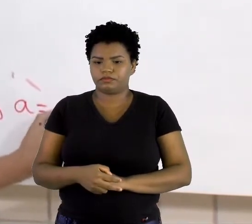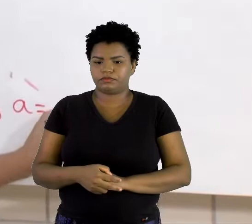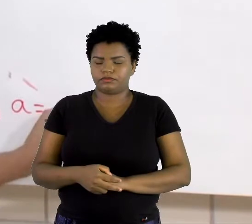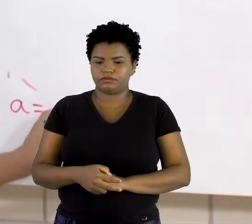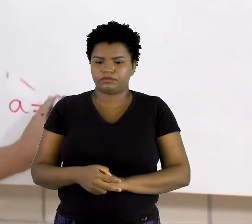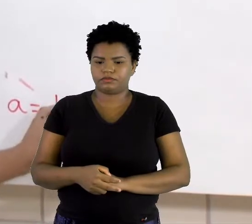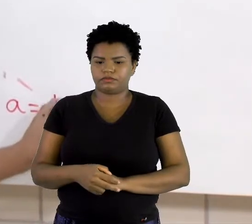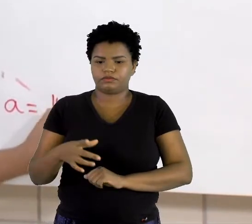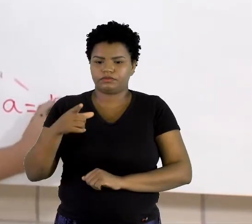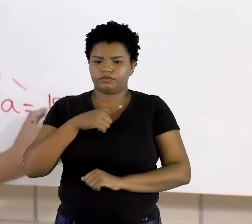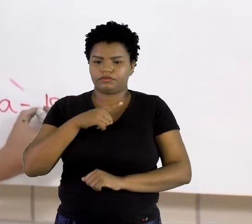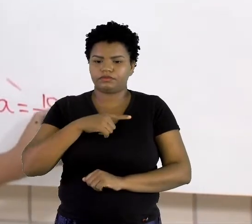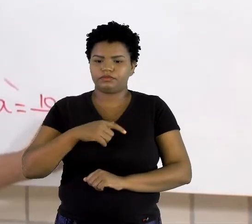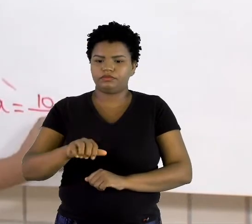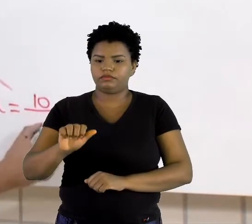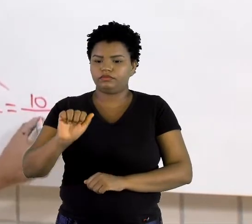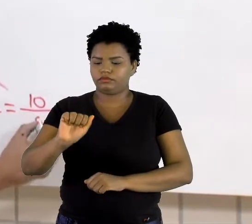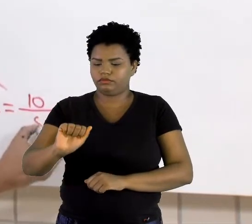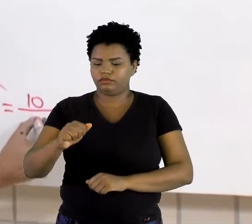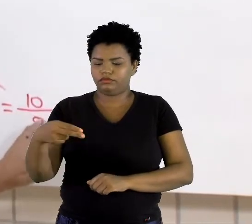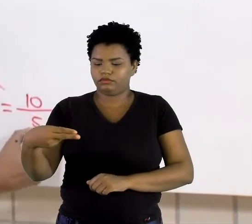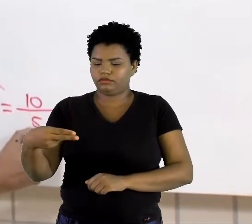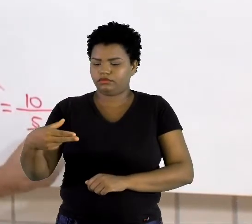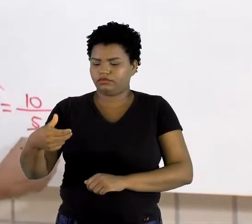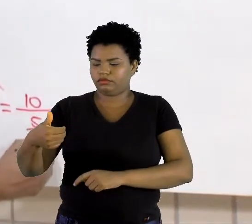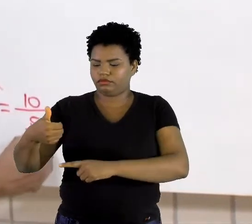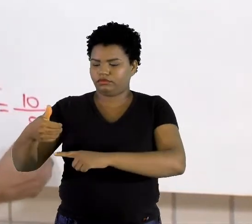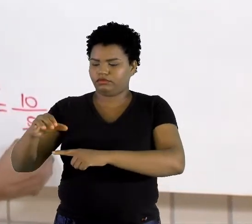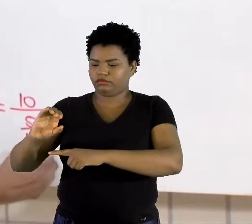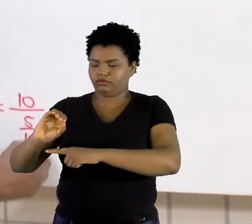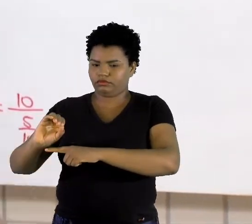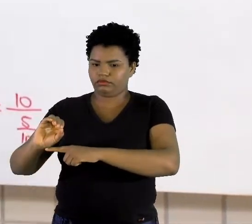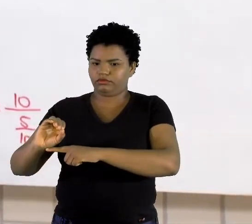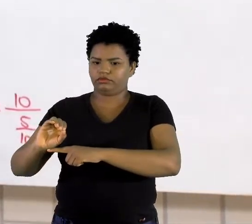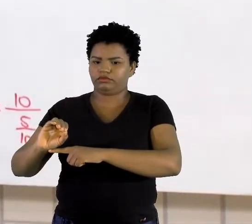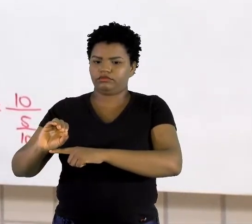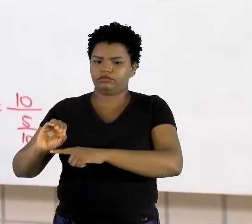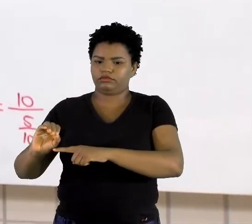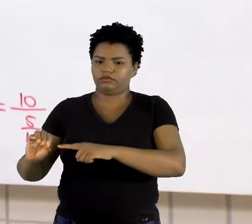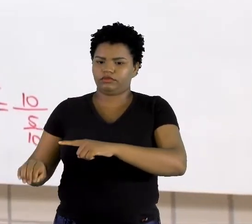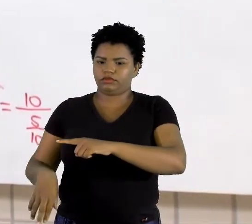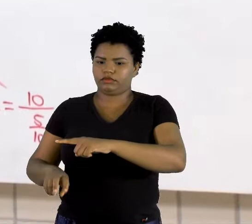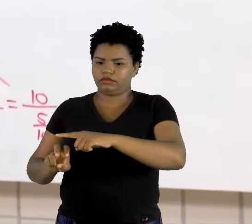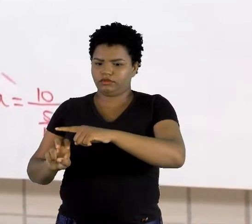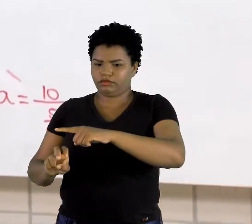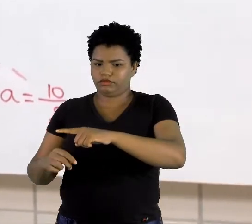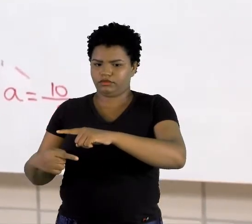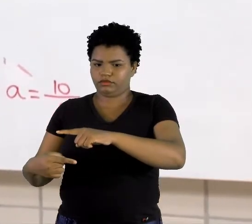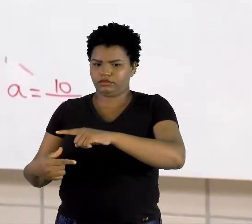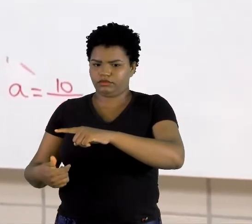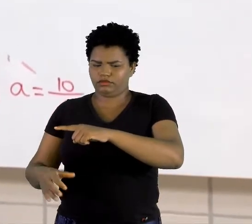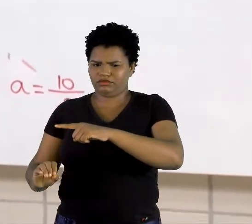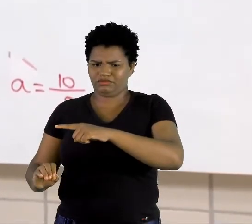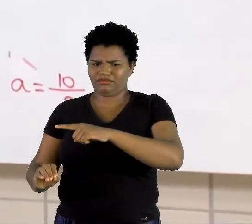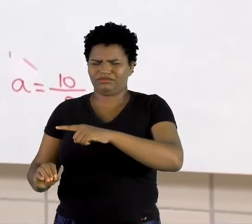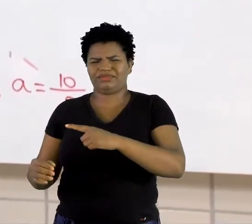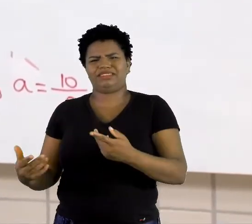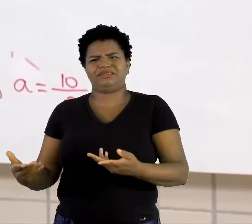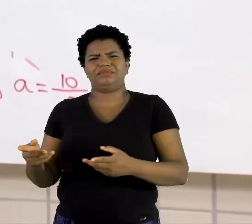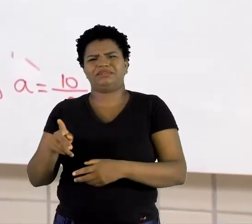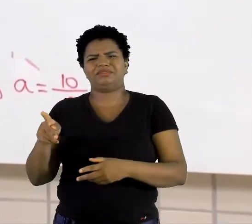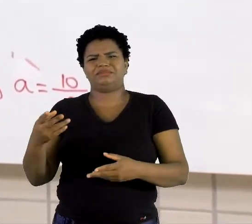é igual a 10 sobre 5 décimos. Professor, mas ficou muito